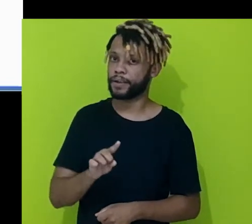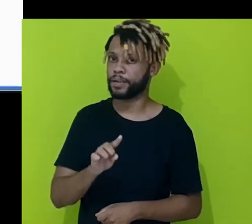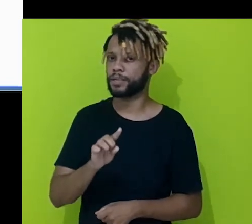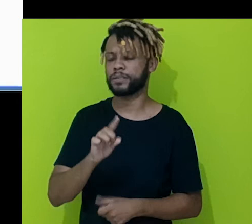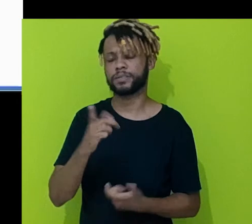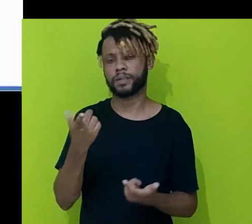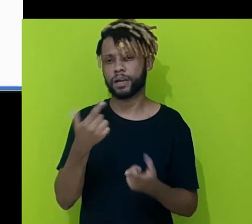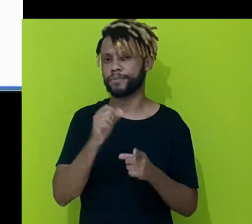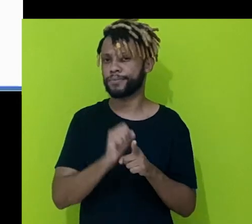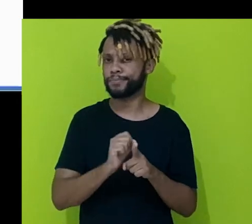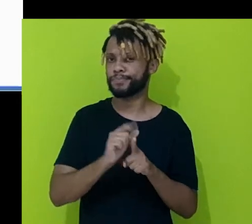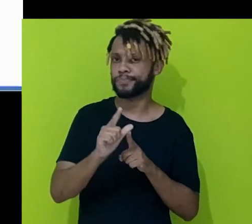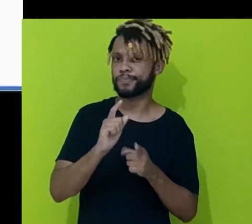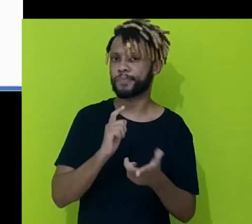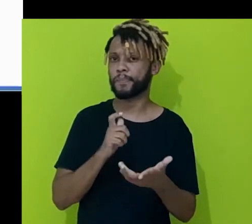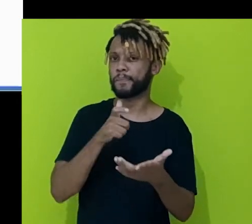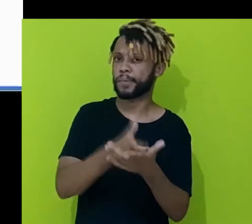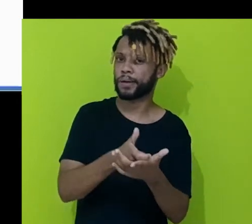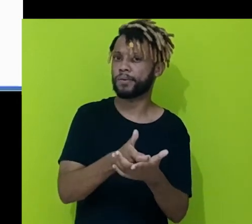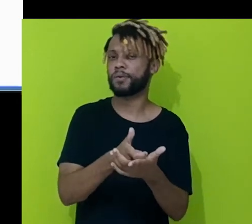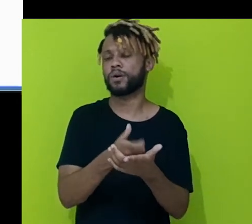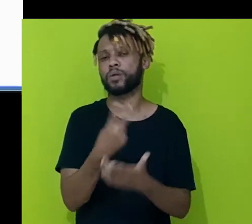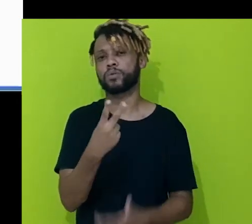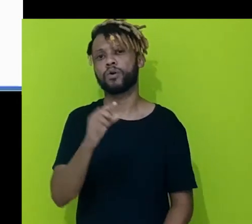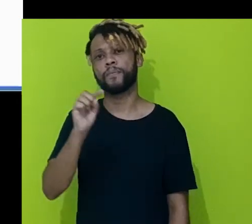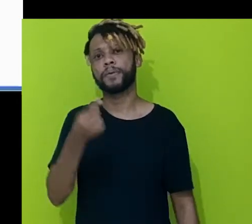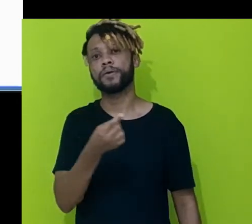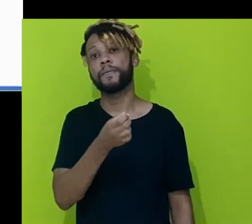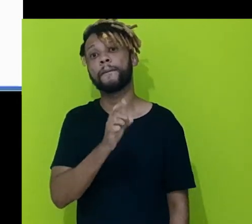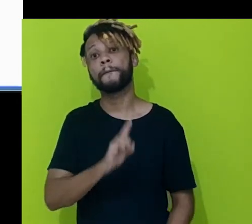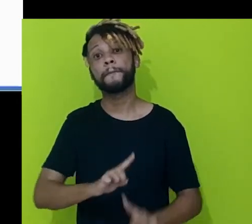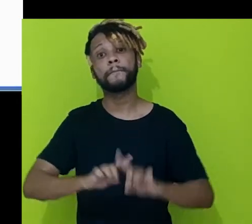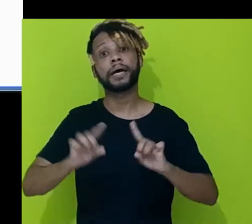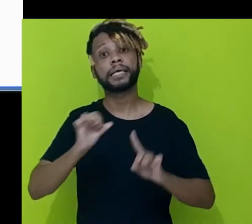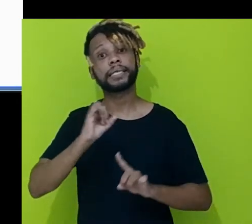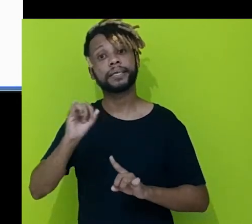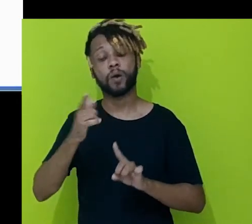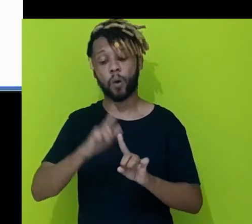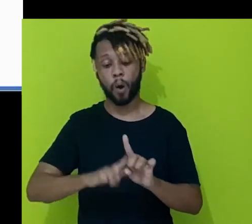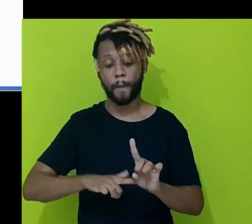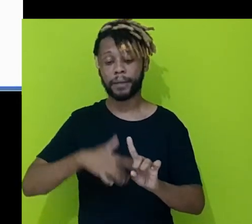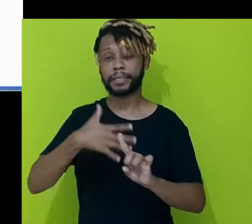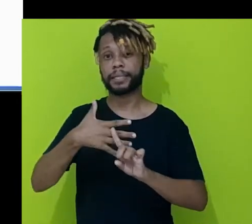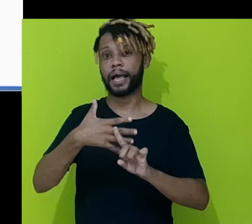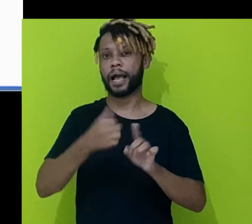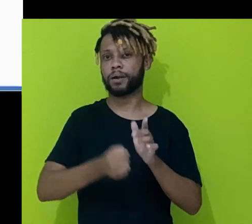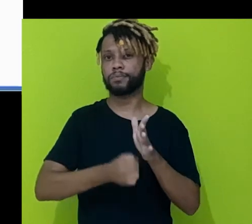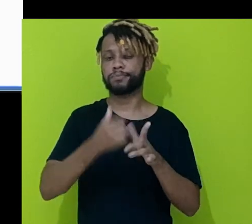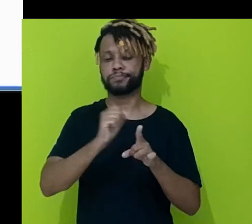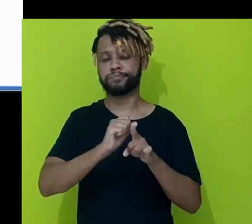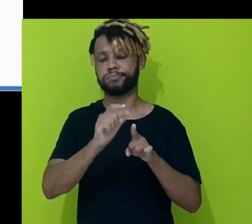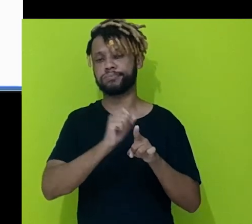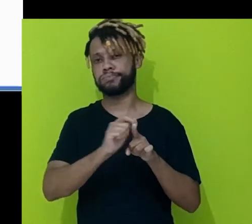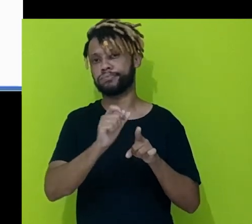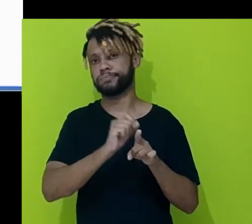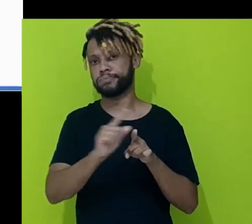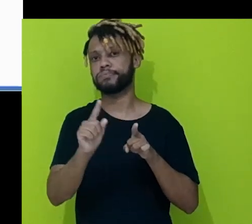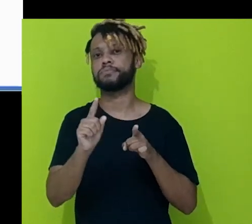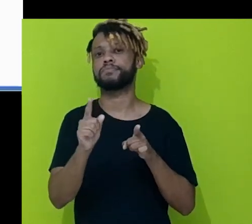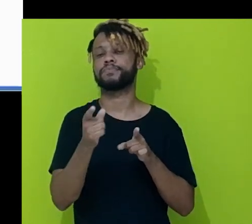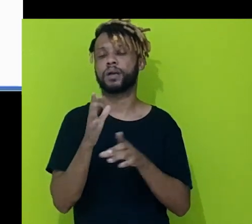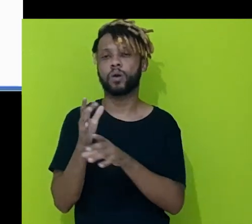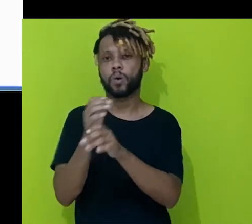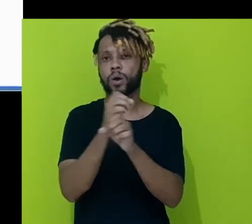uma ocorrência, ele calculou o valor total de 2.000, mas se eu aumentar aqui a quantidade de vezes que eu vou pagar, ele já calcula